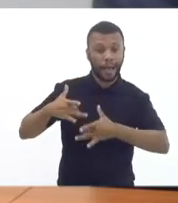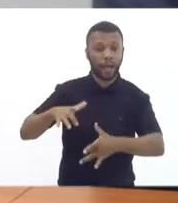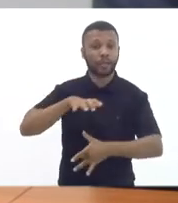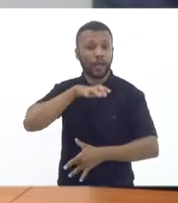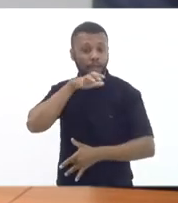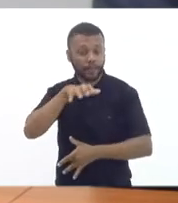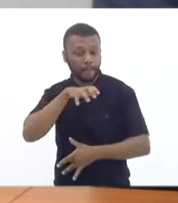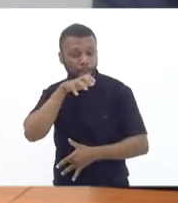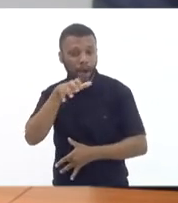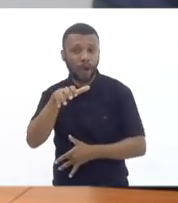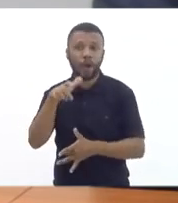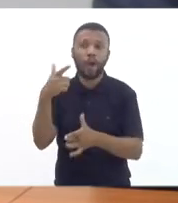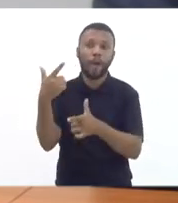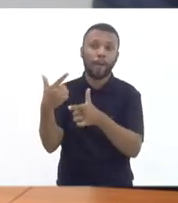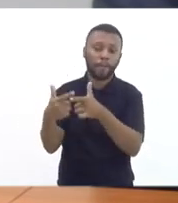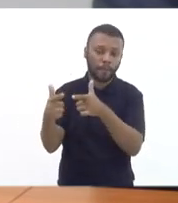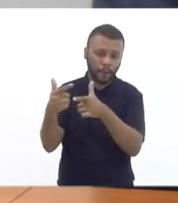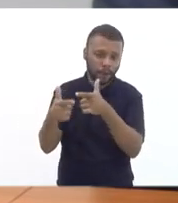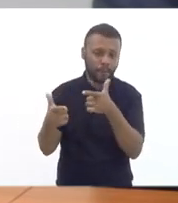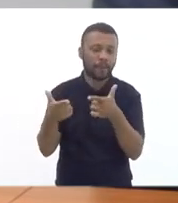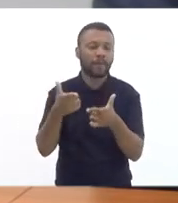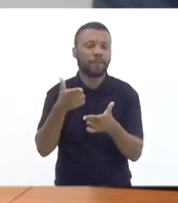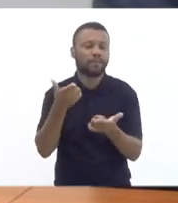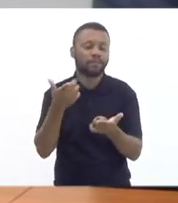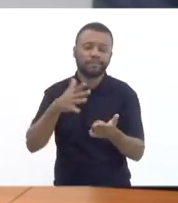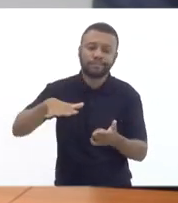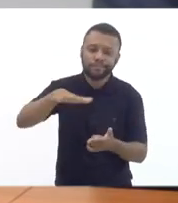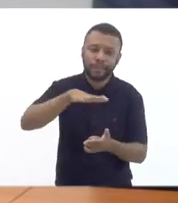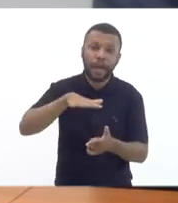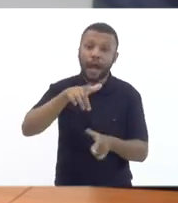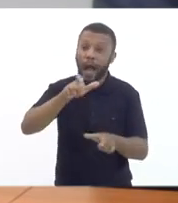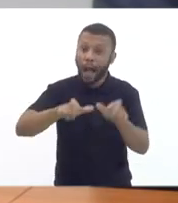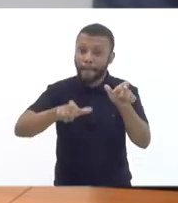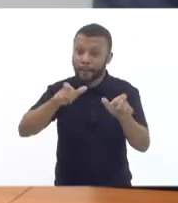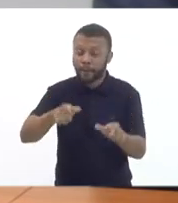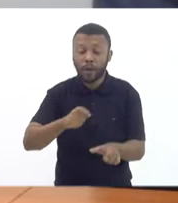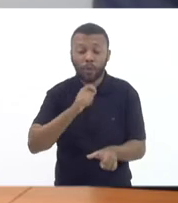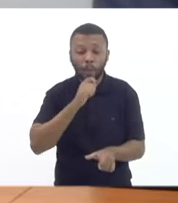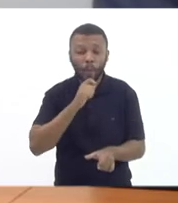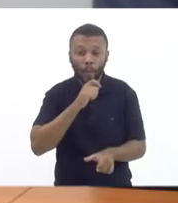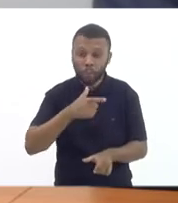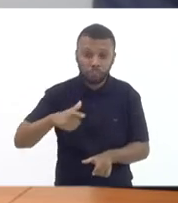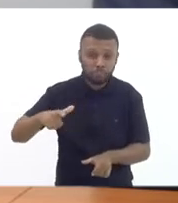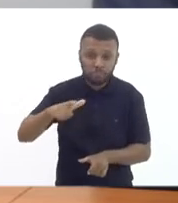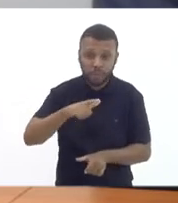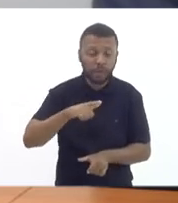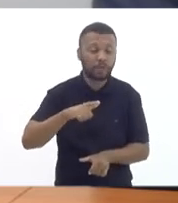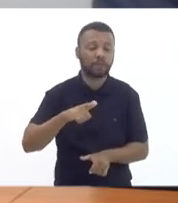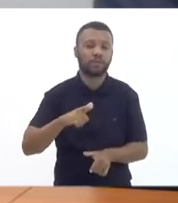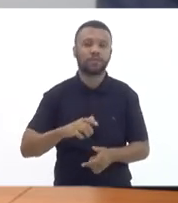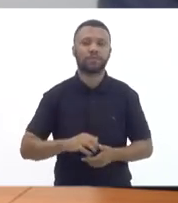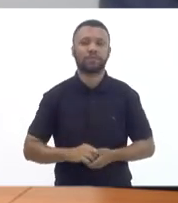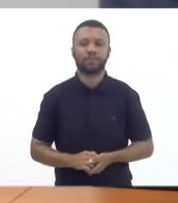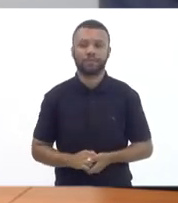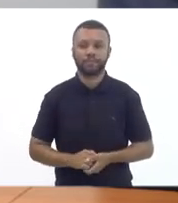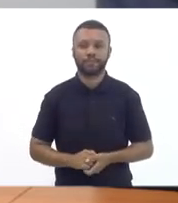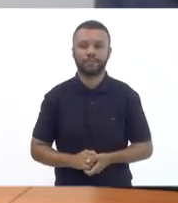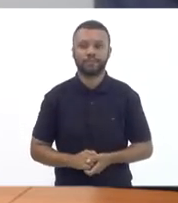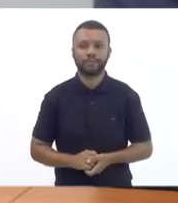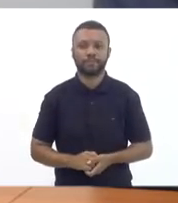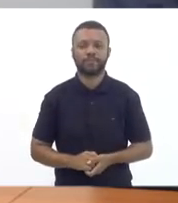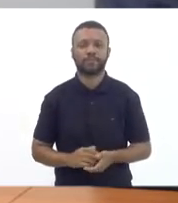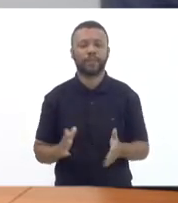está dentro da sociedade e sempre existirá, porque as pessoas não vivem sem os animais não vivem sem as pessoas.